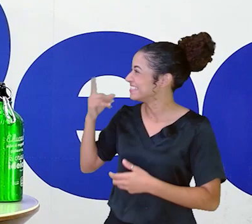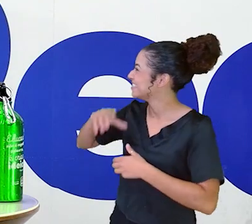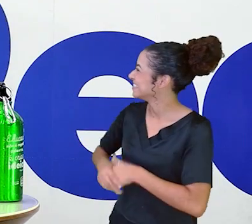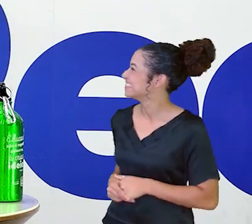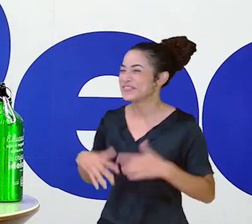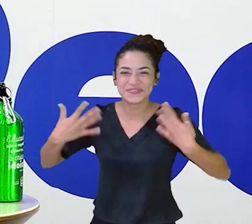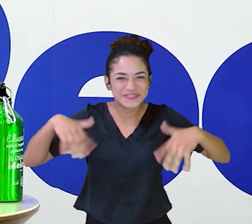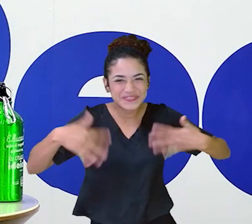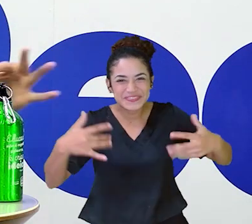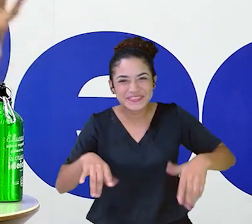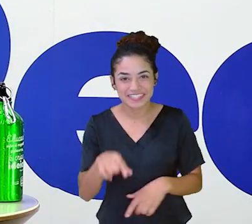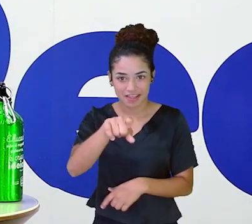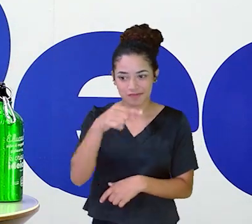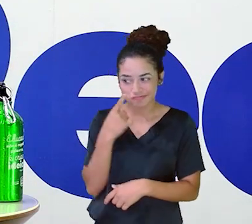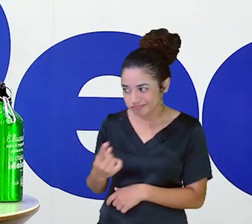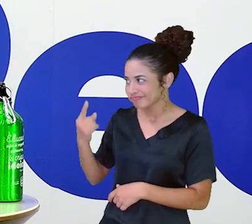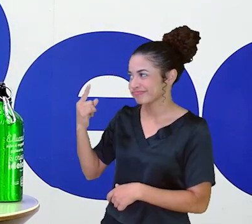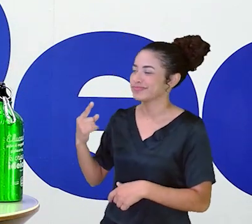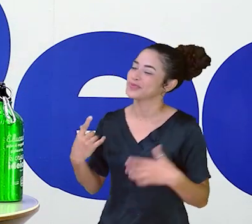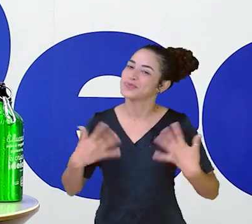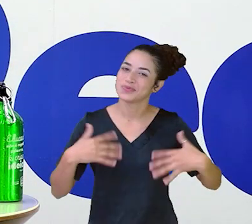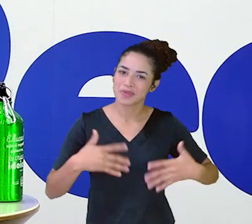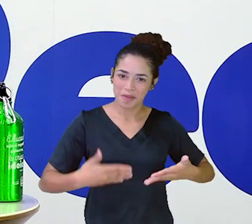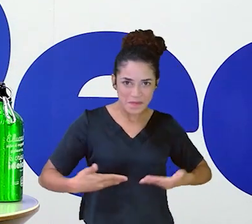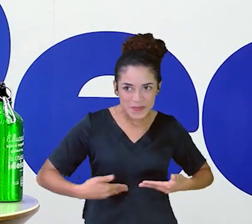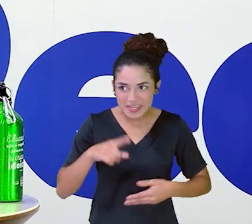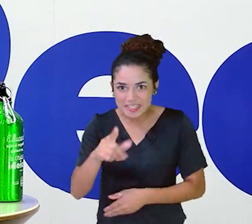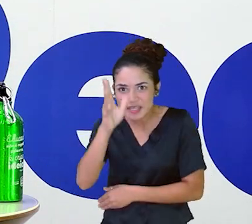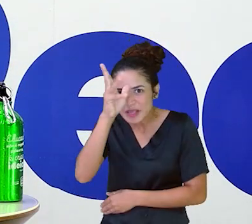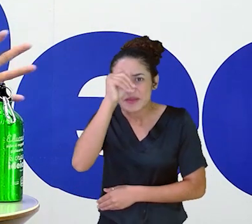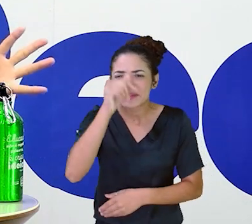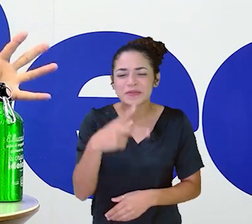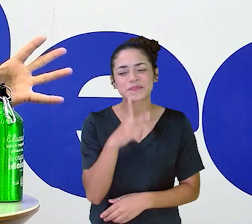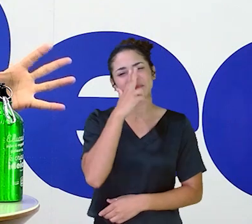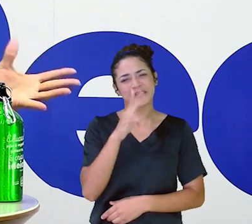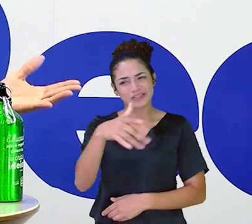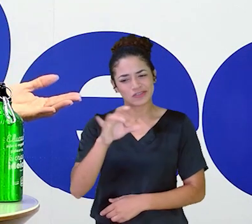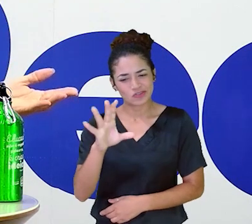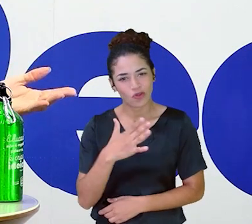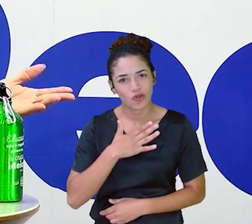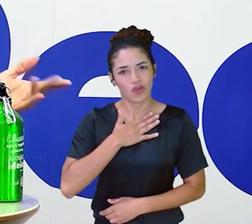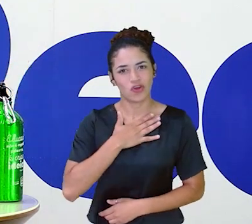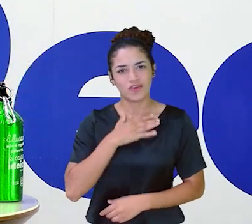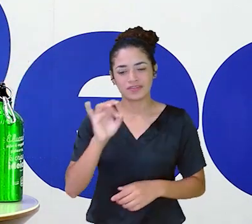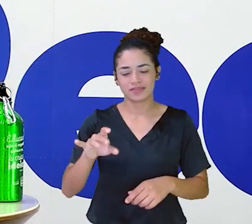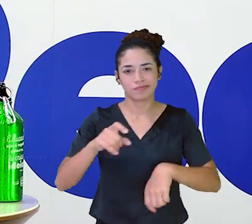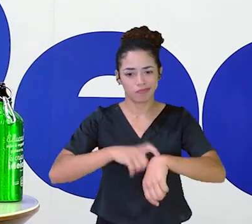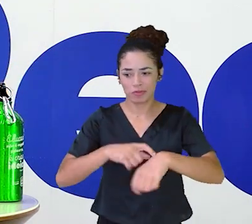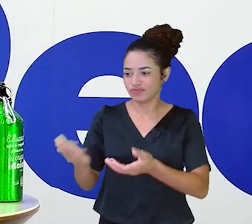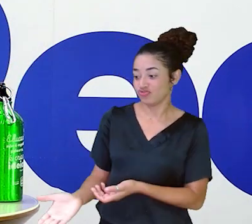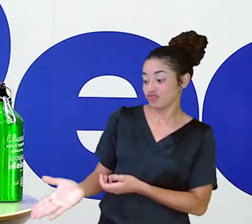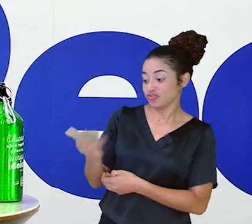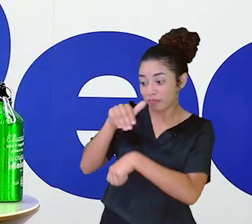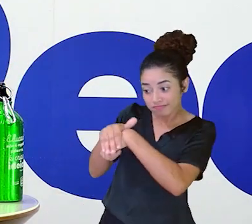isso. Esse nosso funcionário Carijó, ele parece que só gosta de trabalhar quando é chamado, né? Vocês, quem